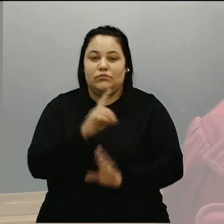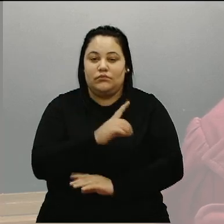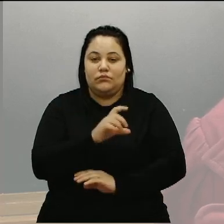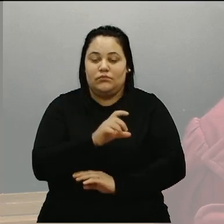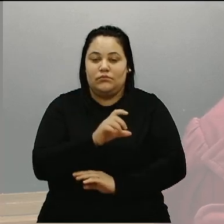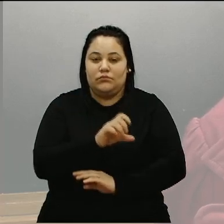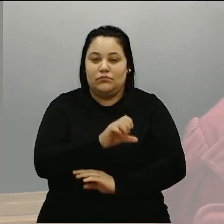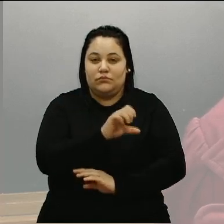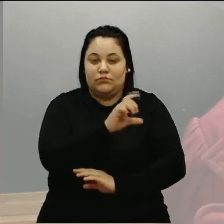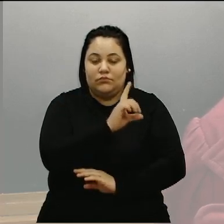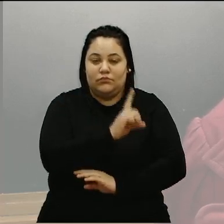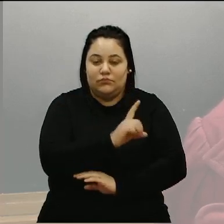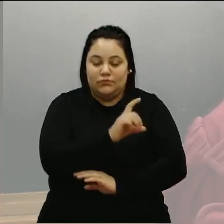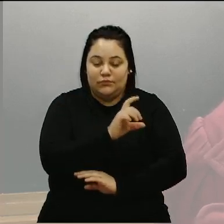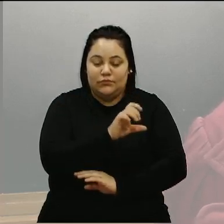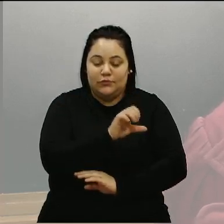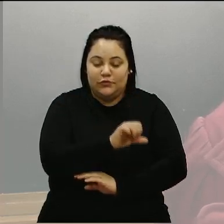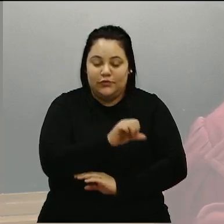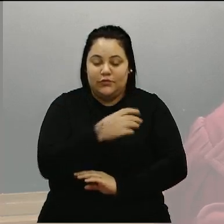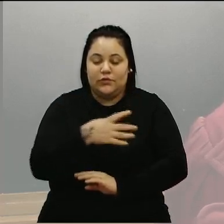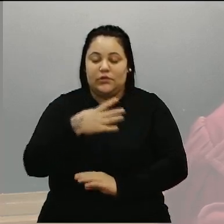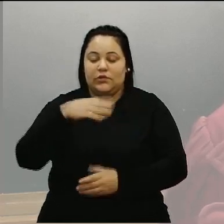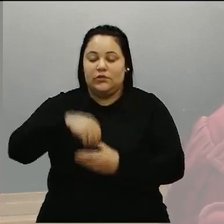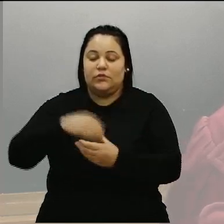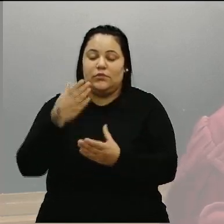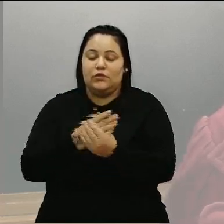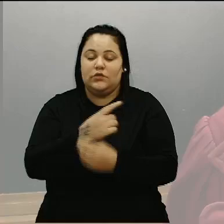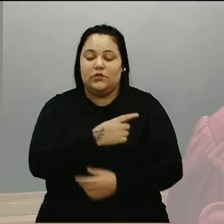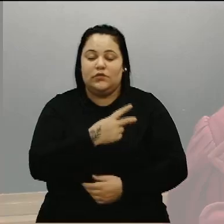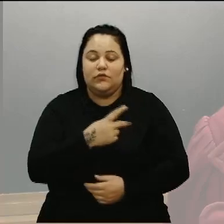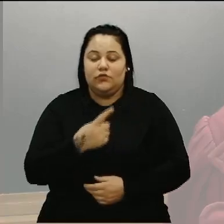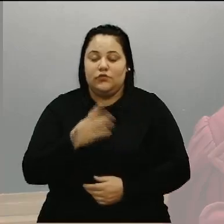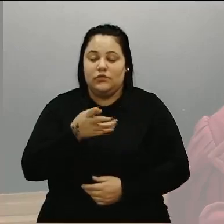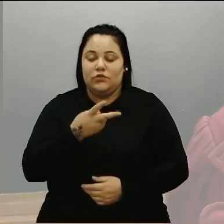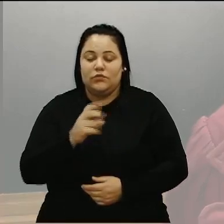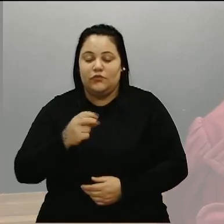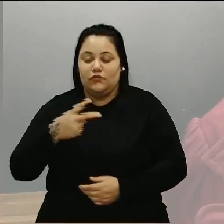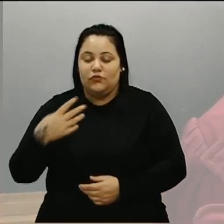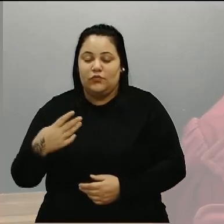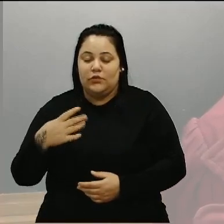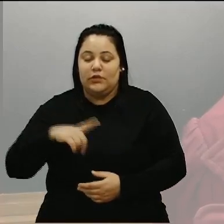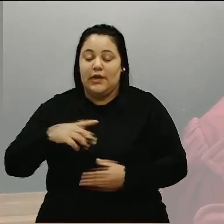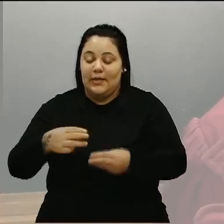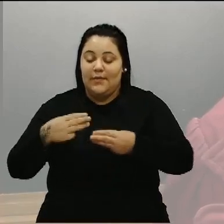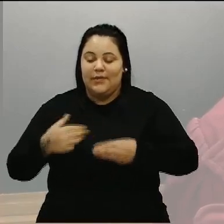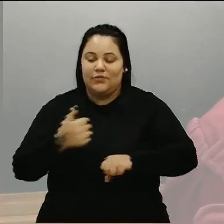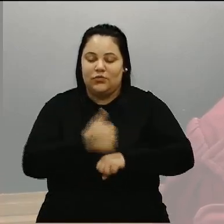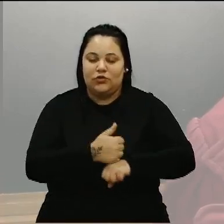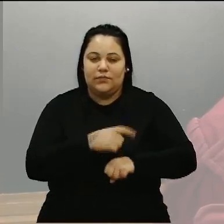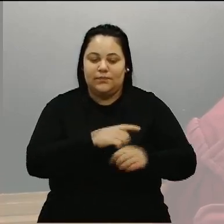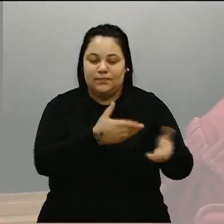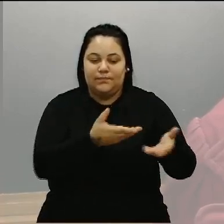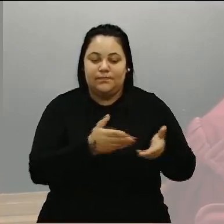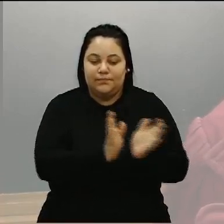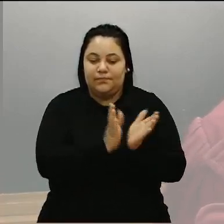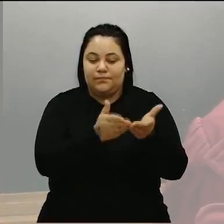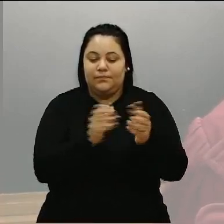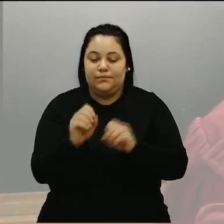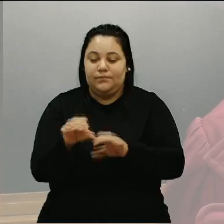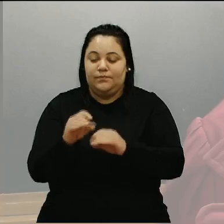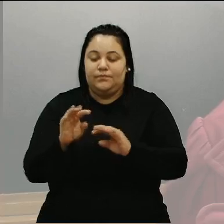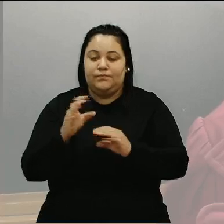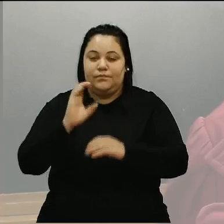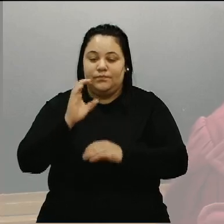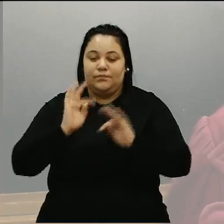no processo número 121 de 2024 e contém emendas. Recebe essa Comissão de Educação,